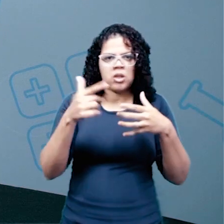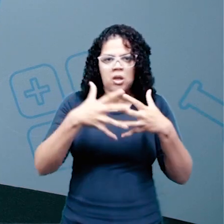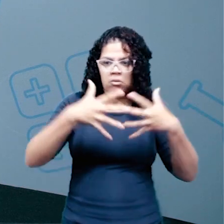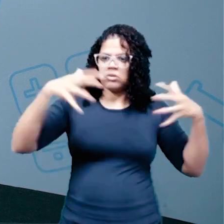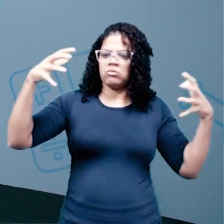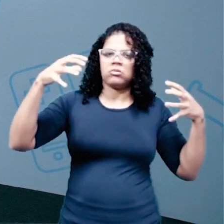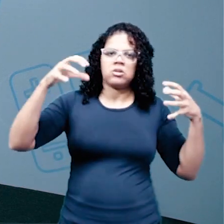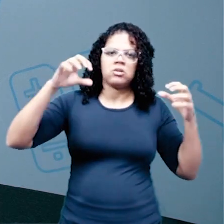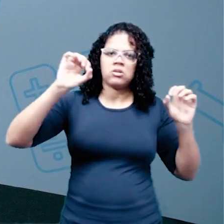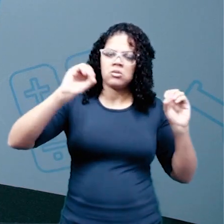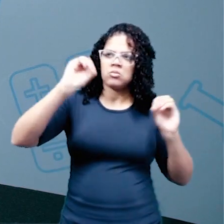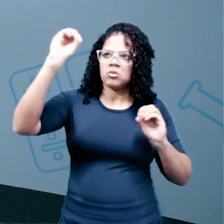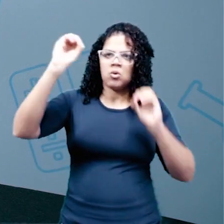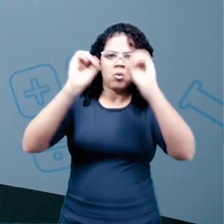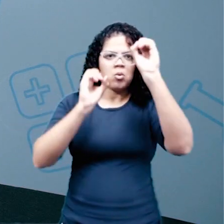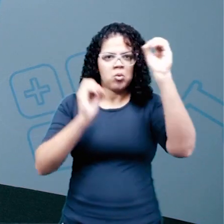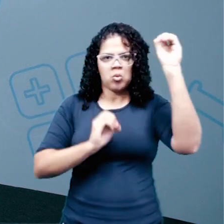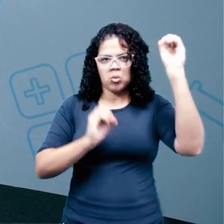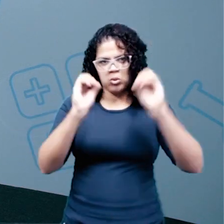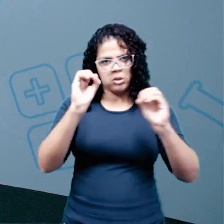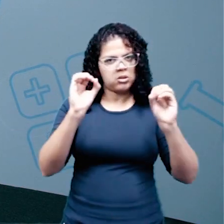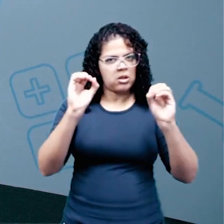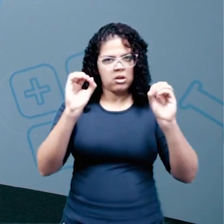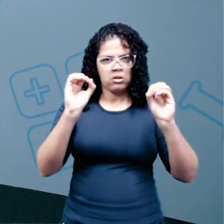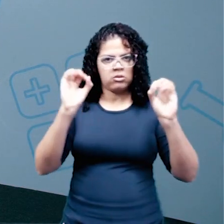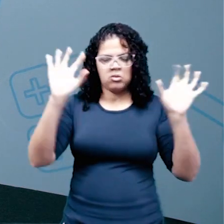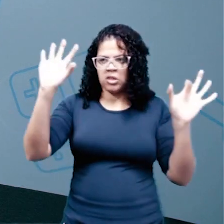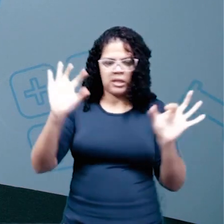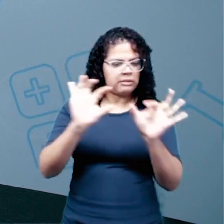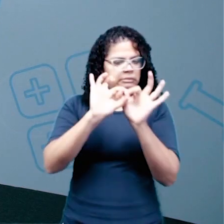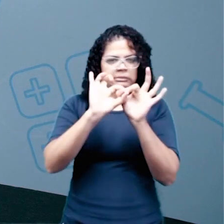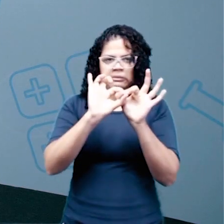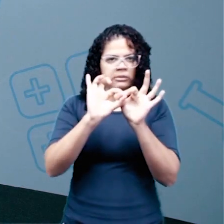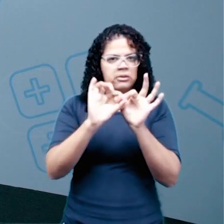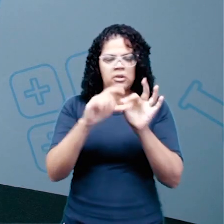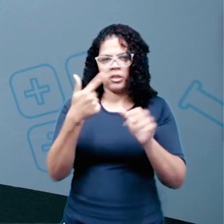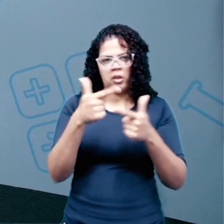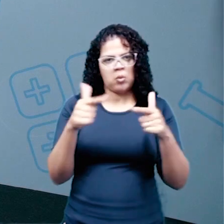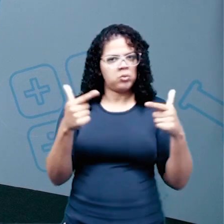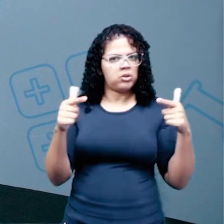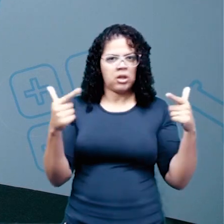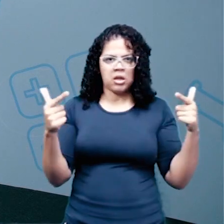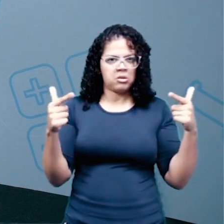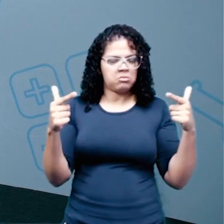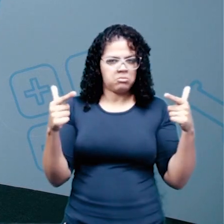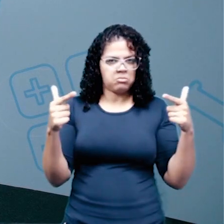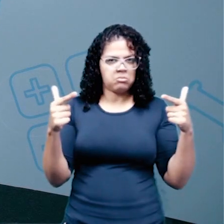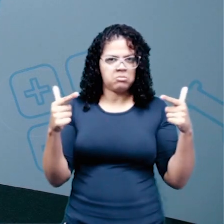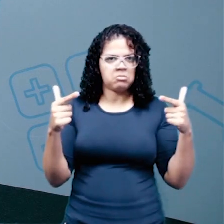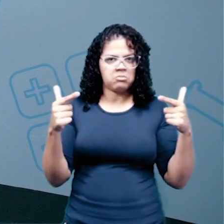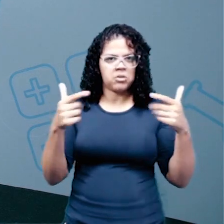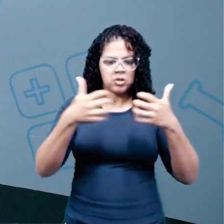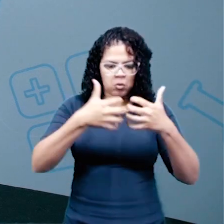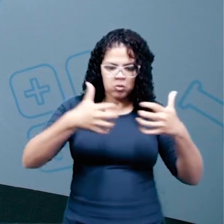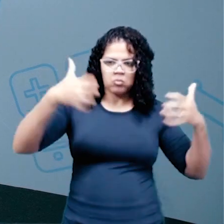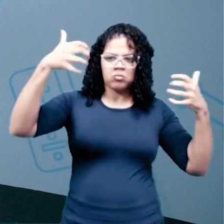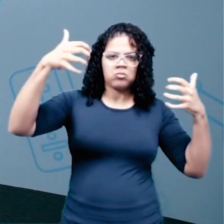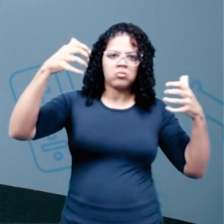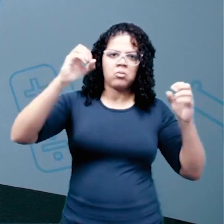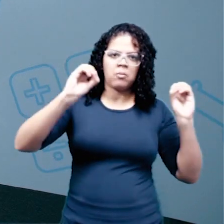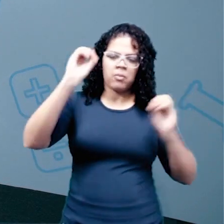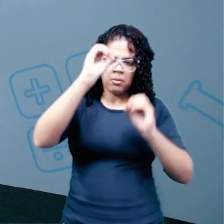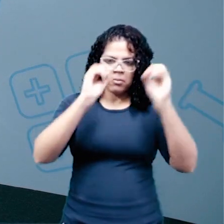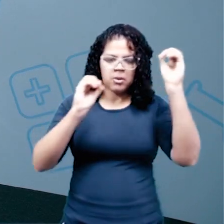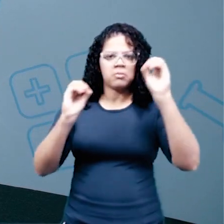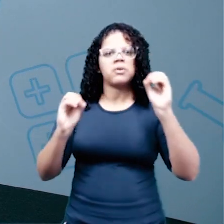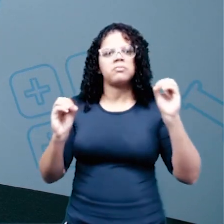essa interação para fazer uma força ou de atração ou de repulsão. Elas estão soltas,